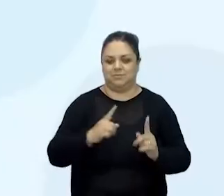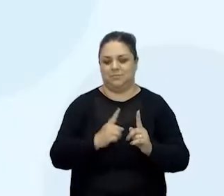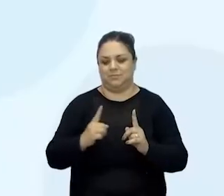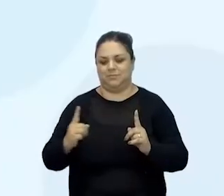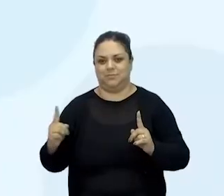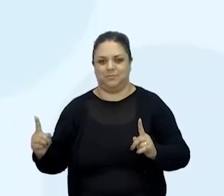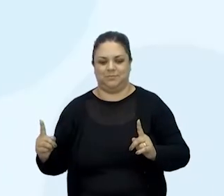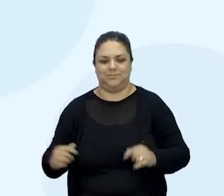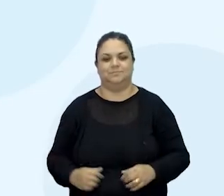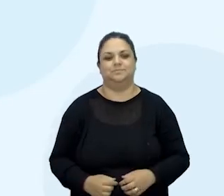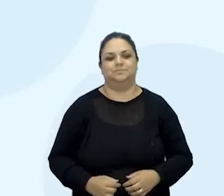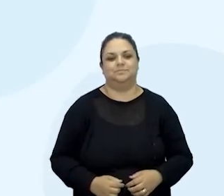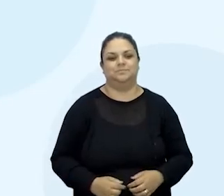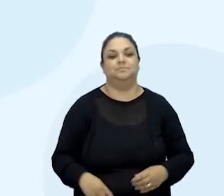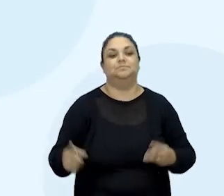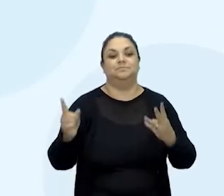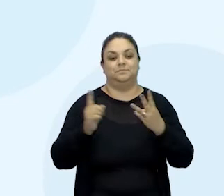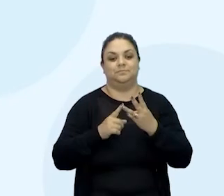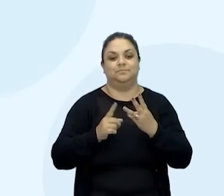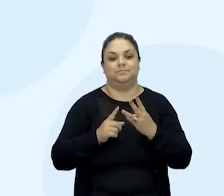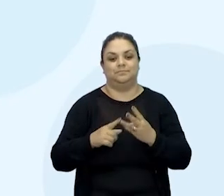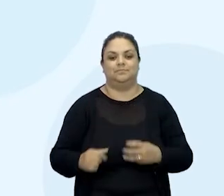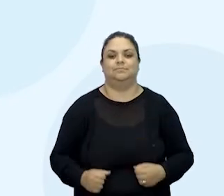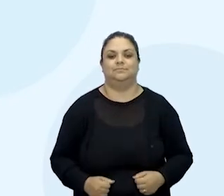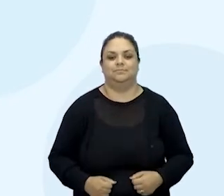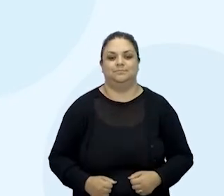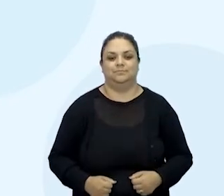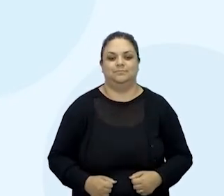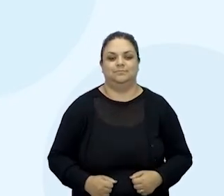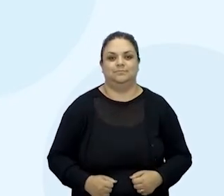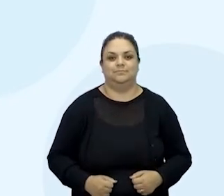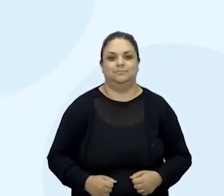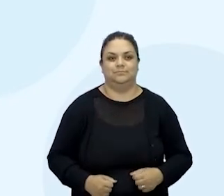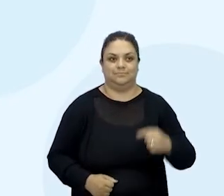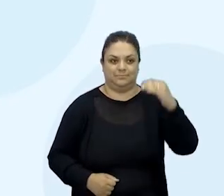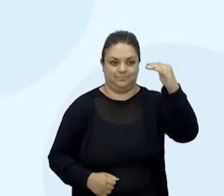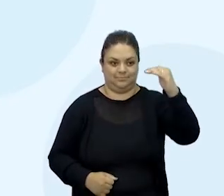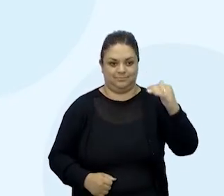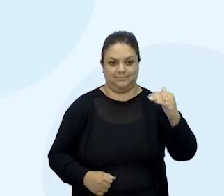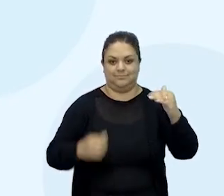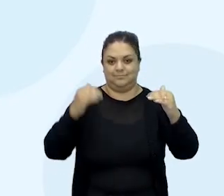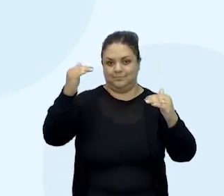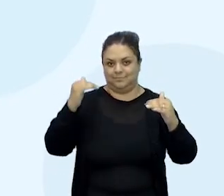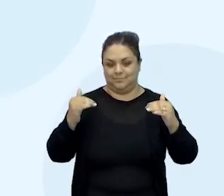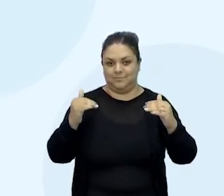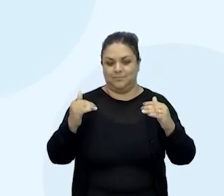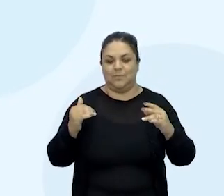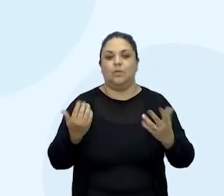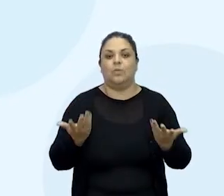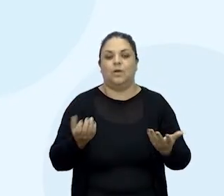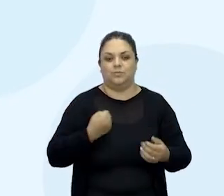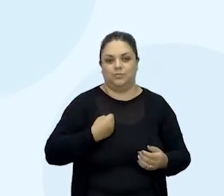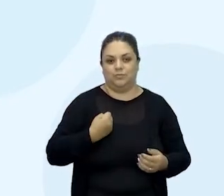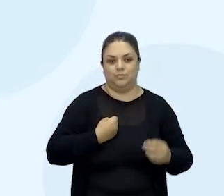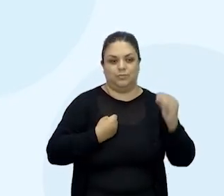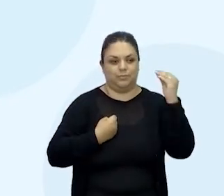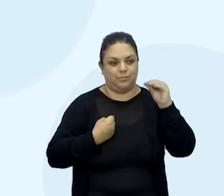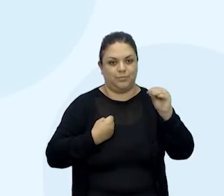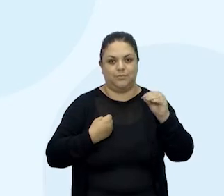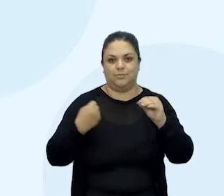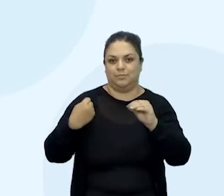terceiro passo é associar corretamente os valores embaixo de suas respectivas grandezas. Então, colocar o